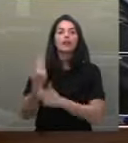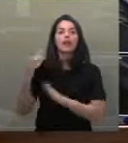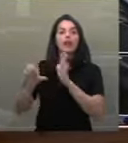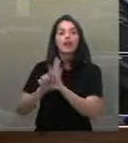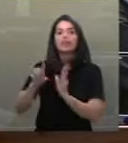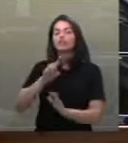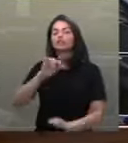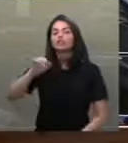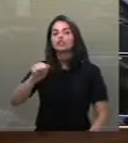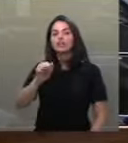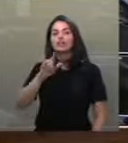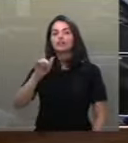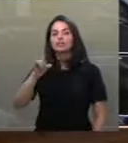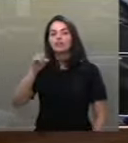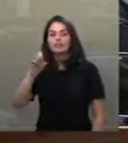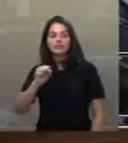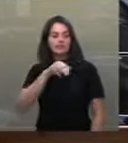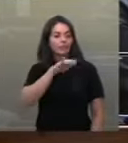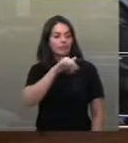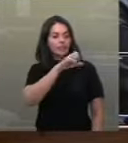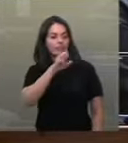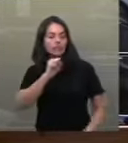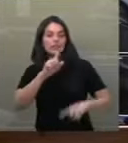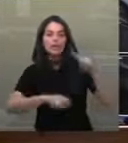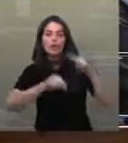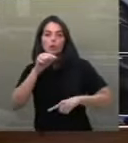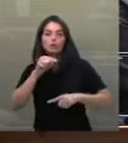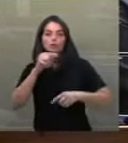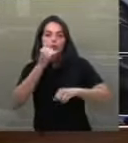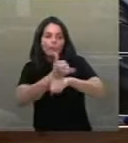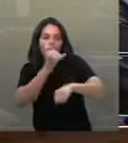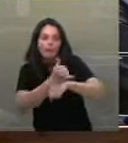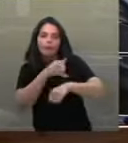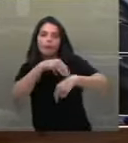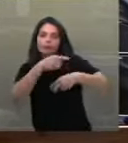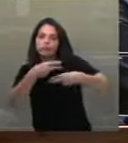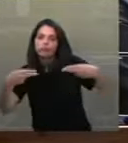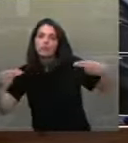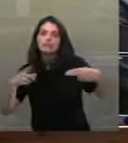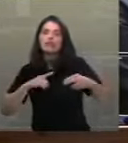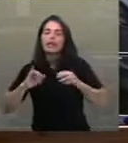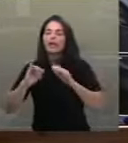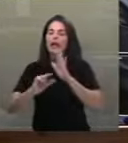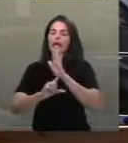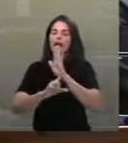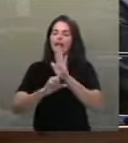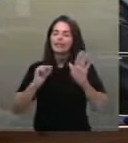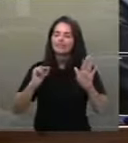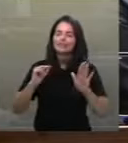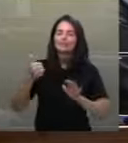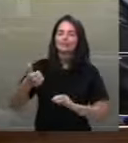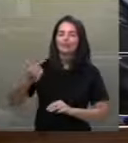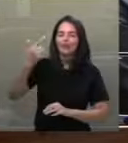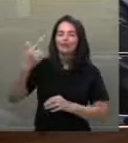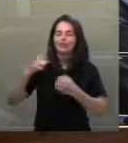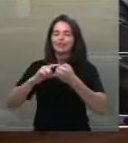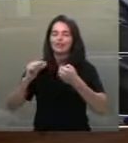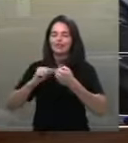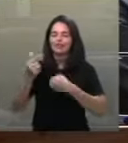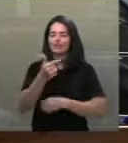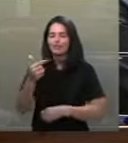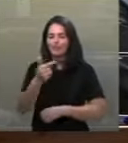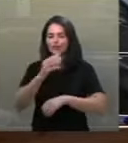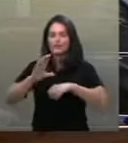jazidas, minas, outros recursos minerais e metalurgia, conforme determina o artigo 22, inciso 12 da Constituição Federal. Além disso, os